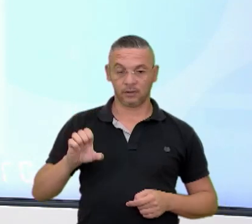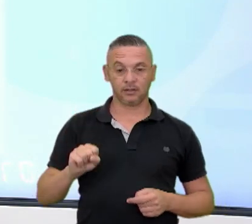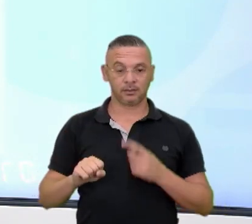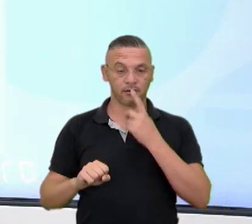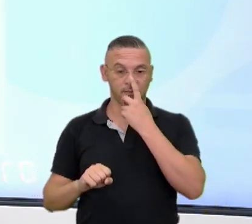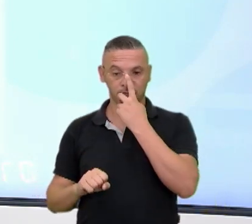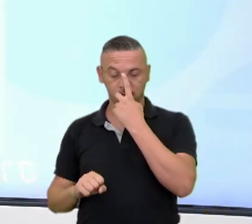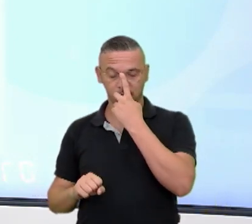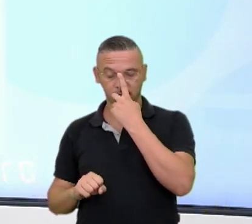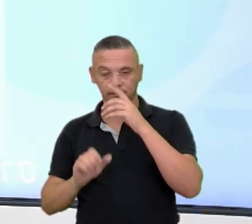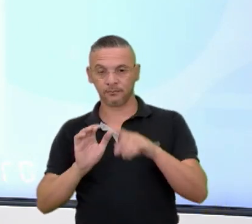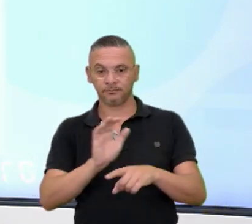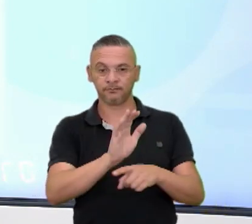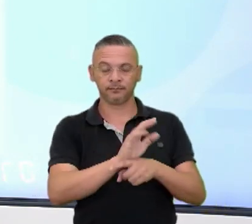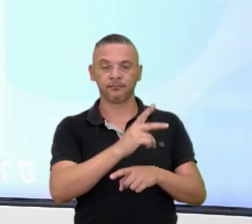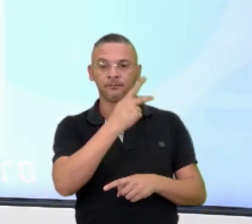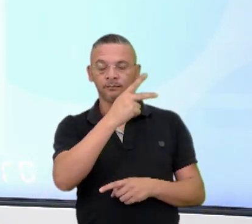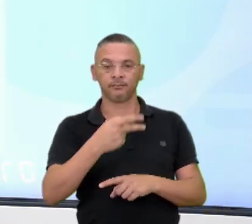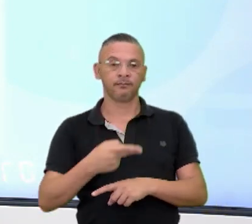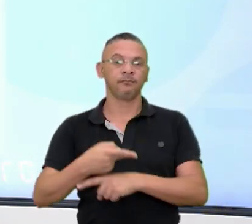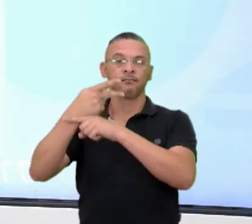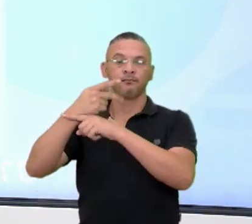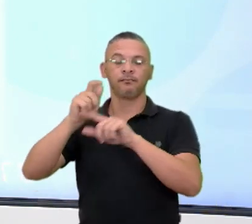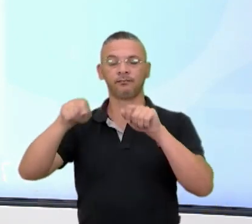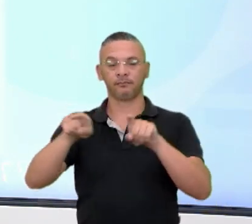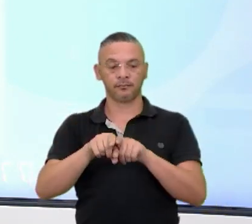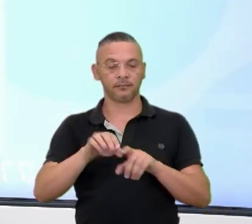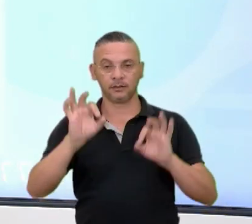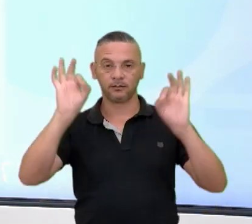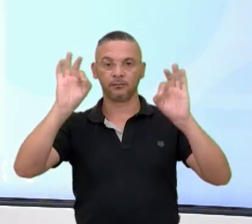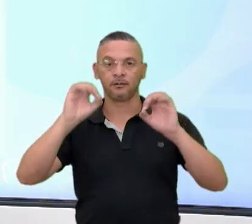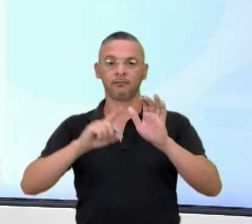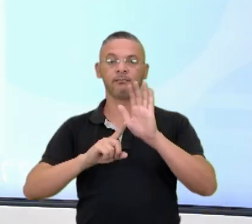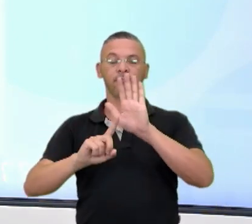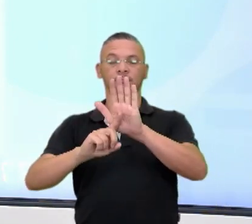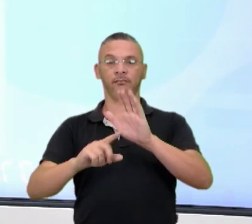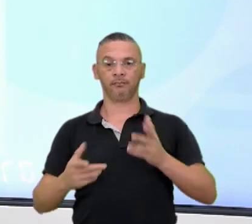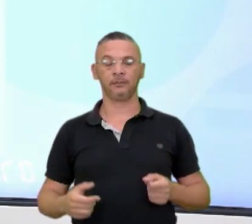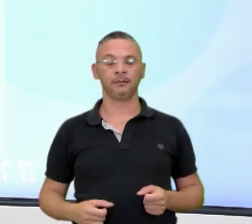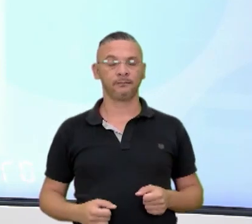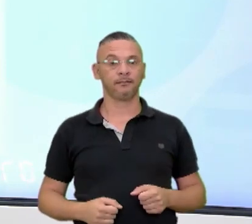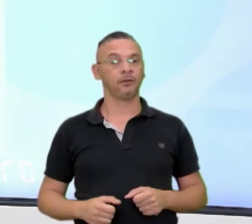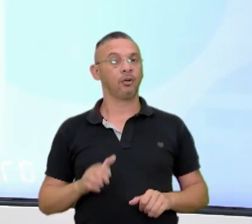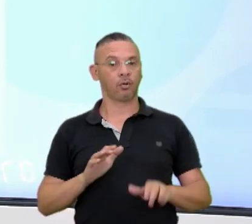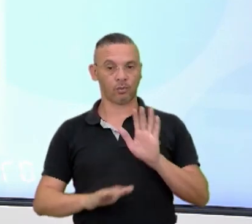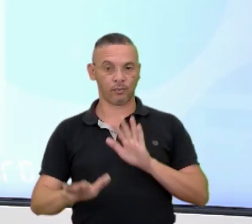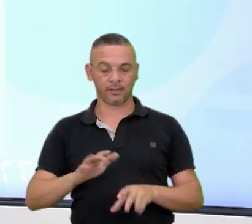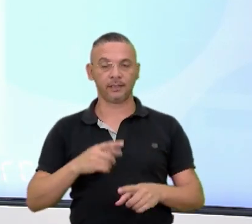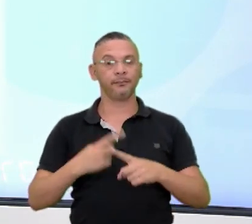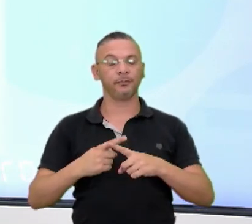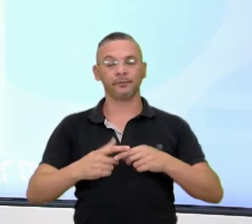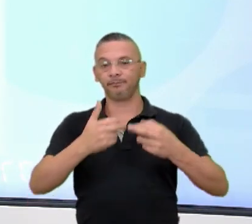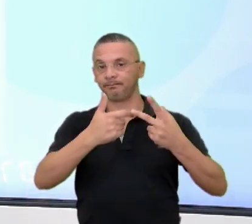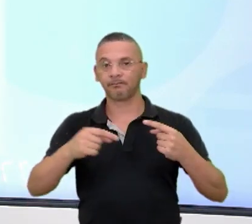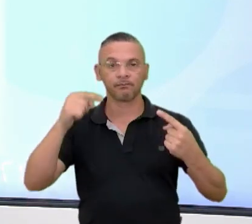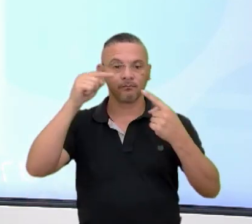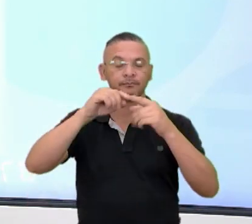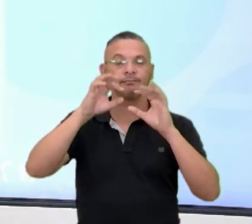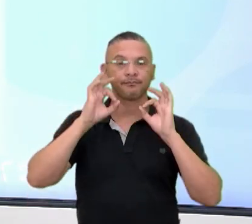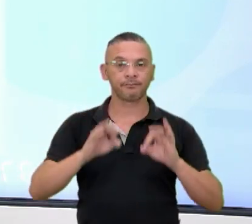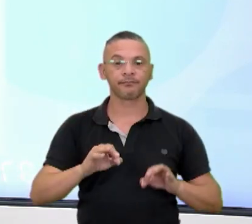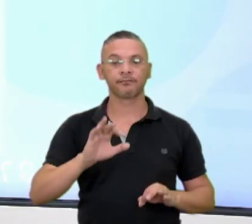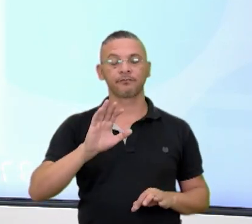Voltou? E aí? Quem acertou clickbait? Clickbait é aquele termo que é uma espécie de caça-clique.